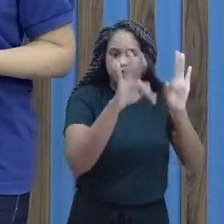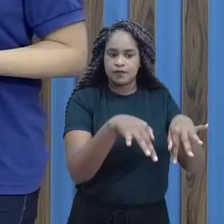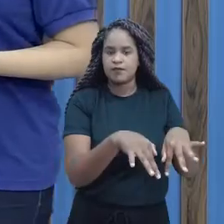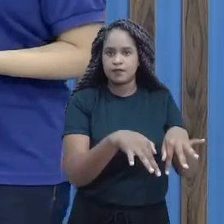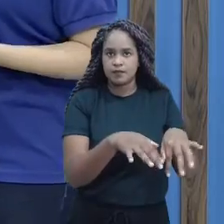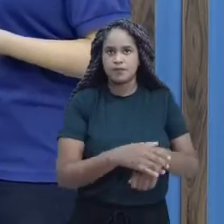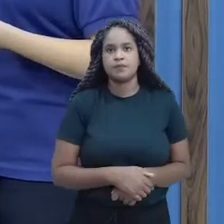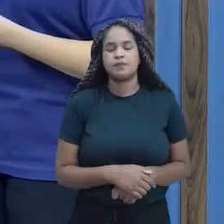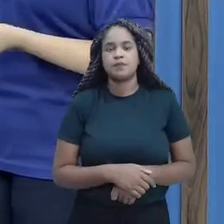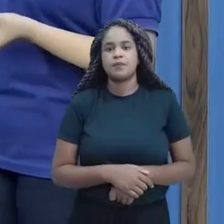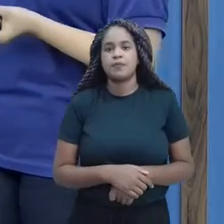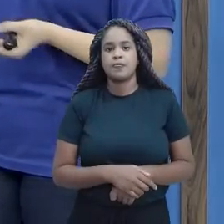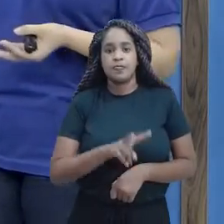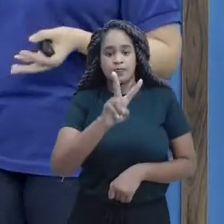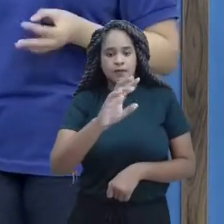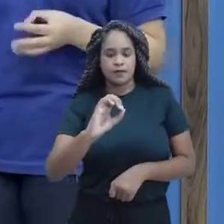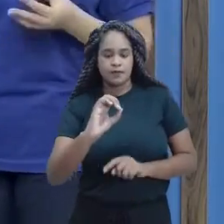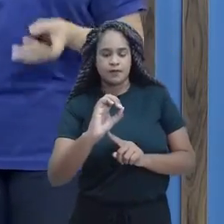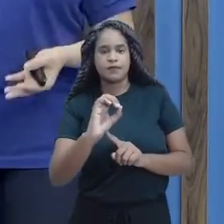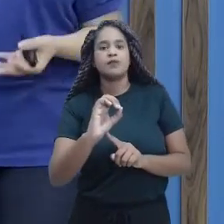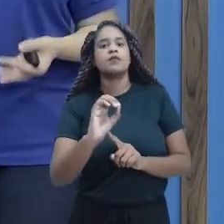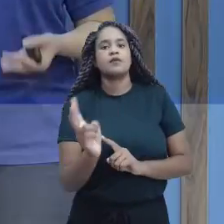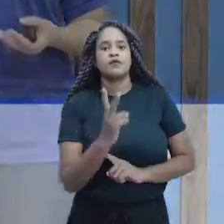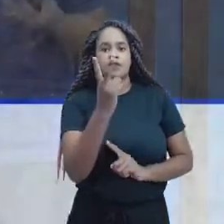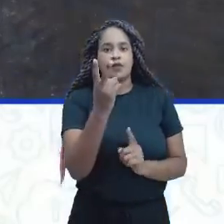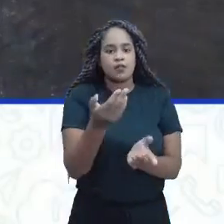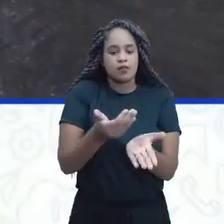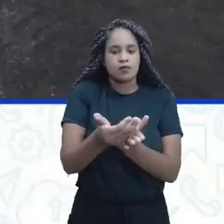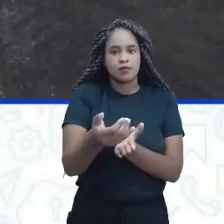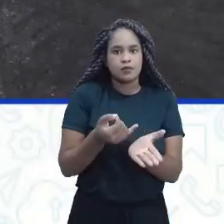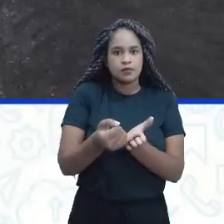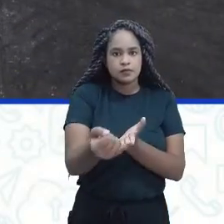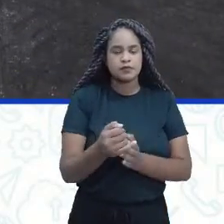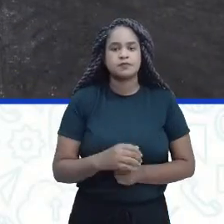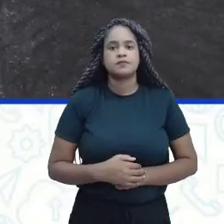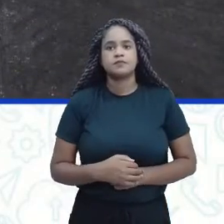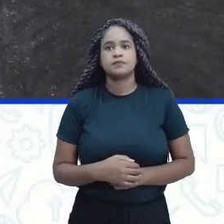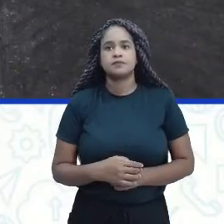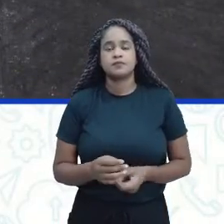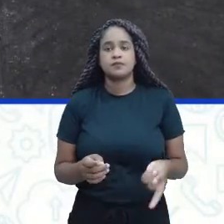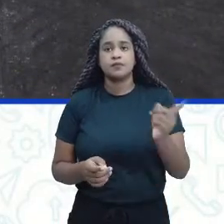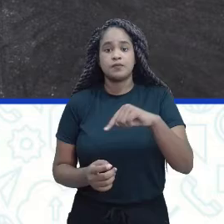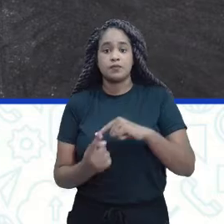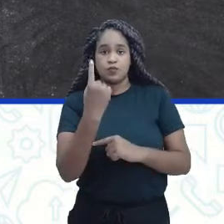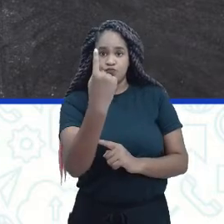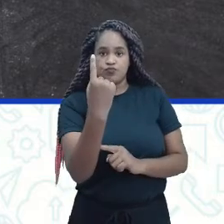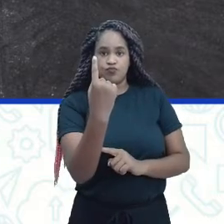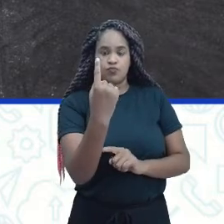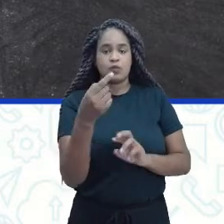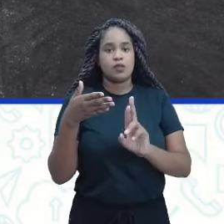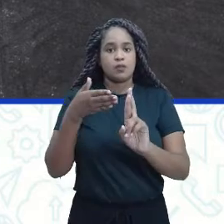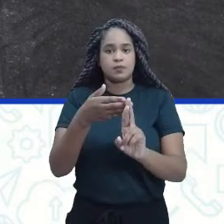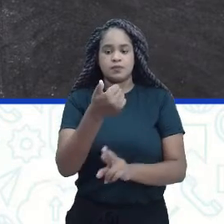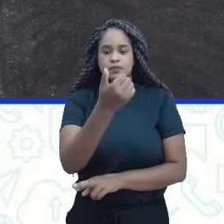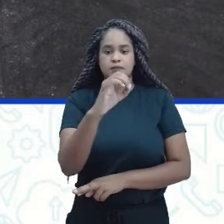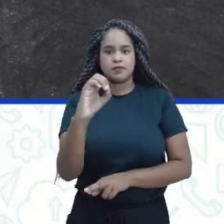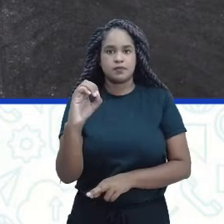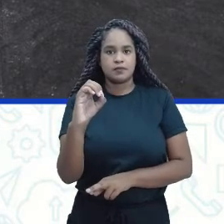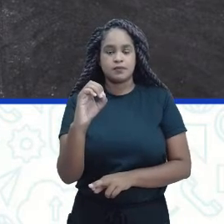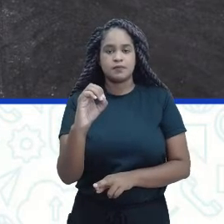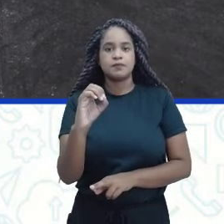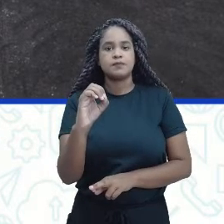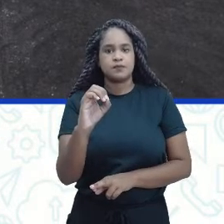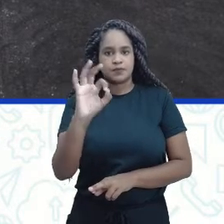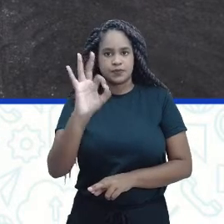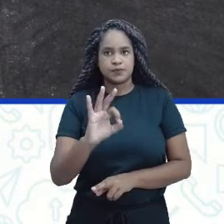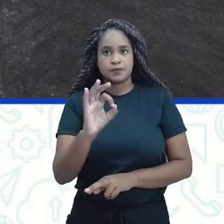final. A gente vai ter o V0, que vai significar o valor inicial. E a gente vai ter o 1, representando 100%, e